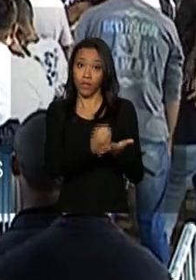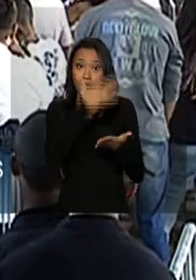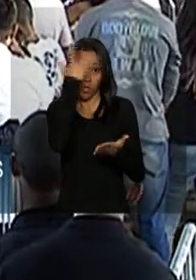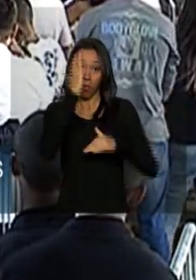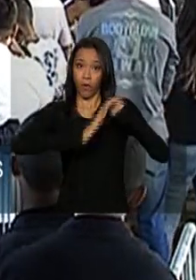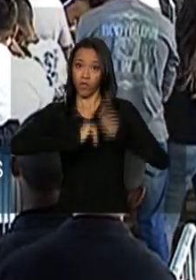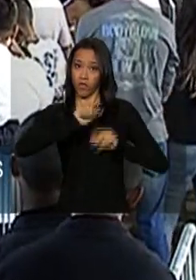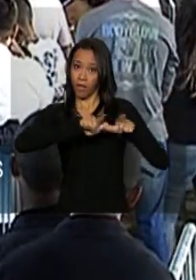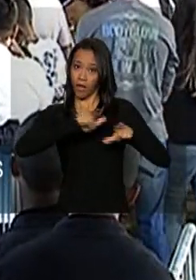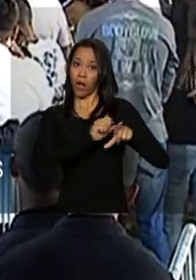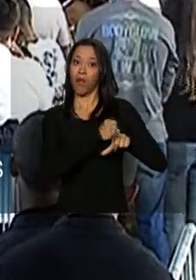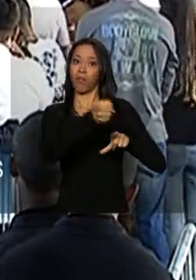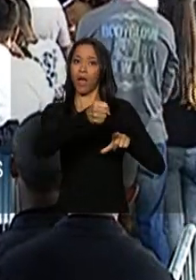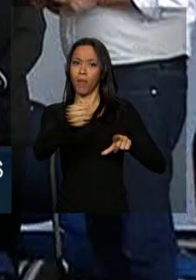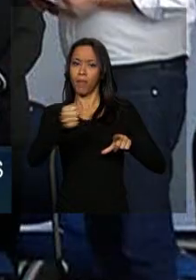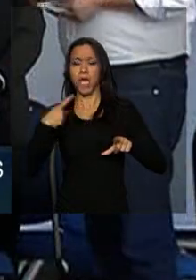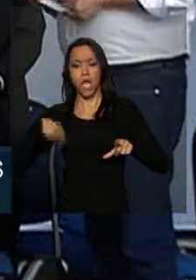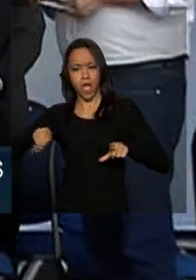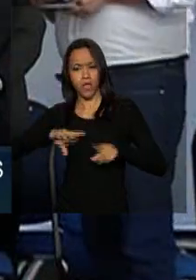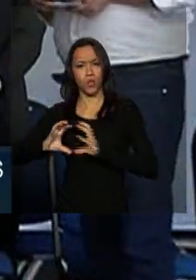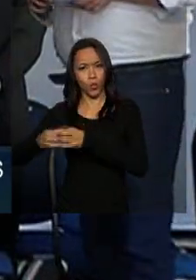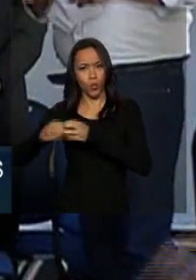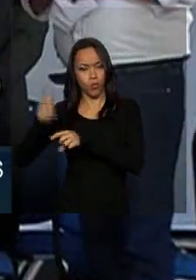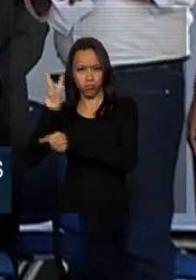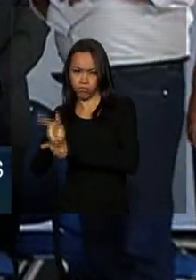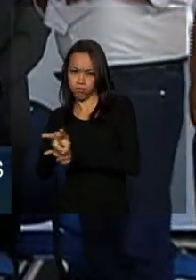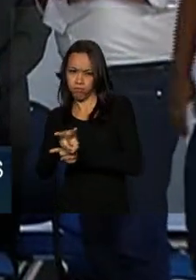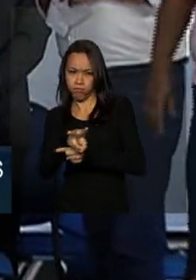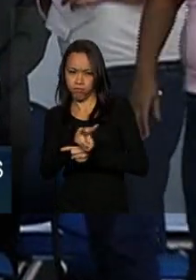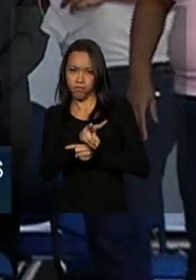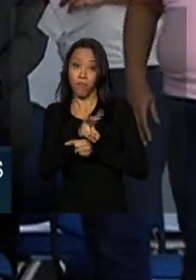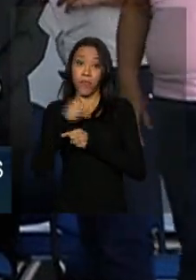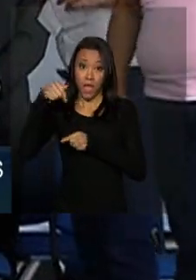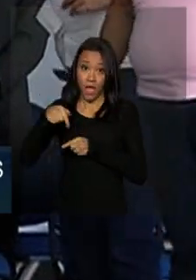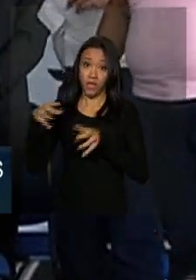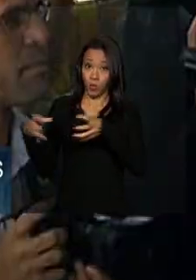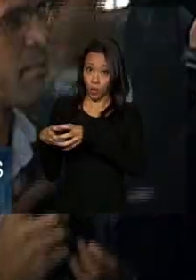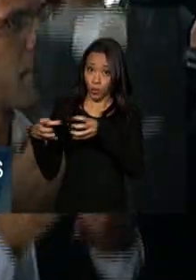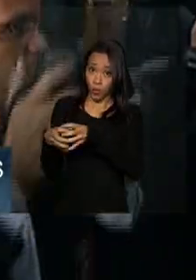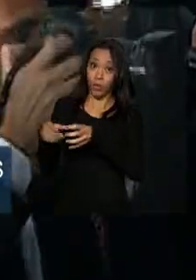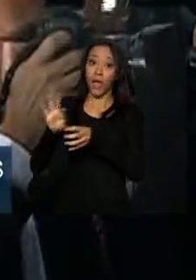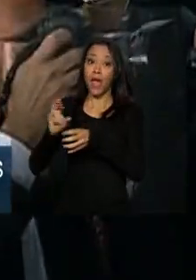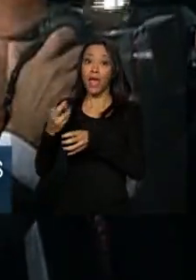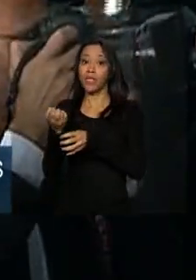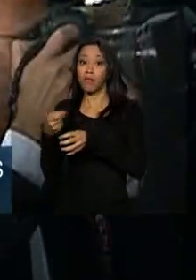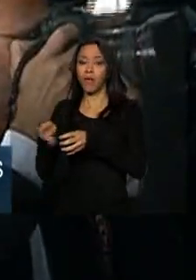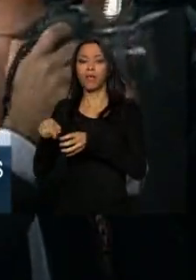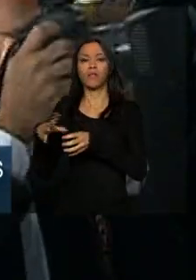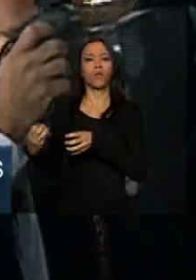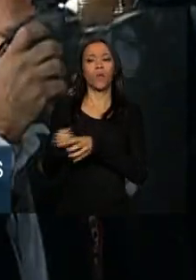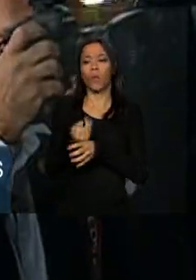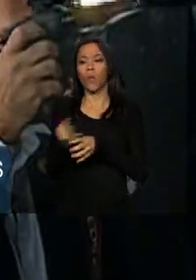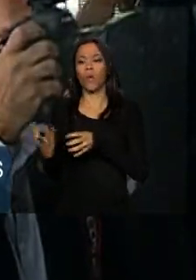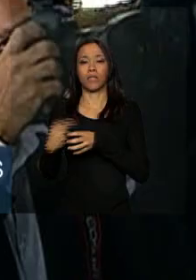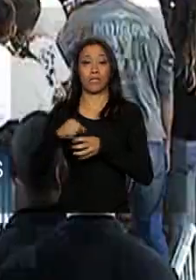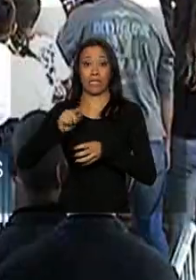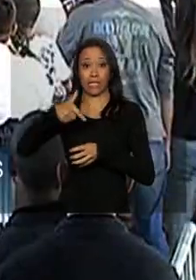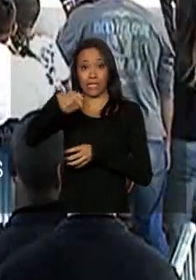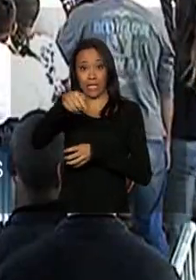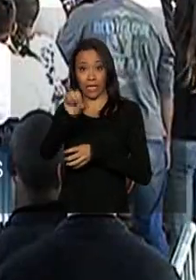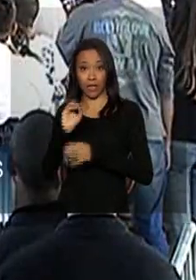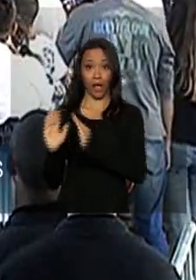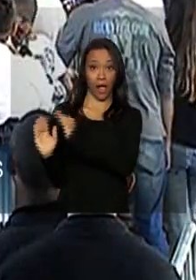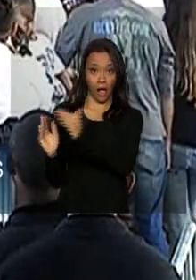outras atribuições. O residencial Grupo Esperança é composto por 70 casas, com